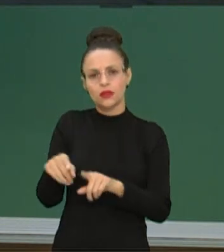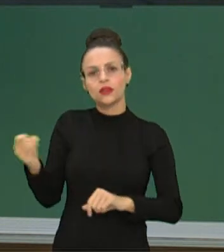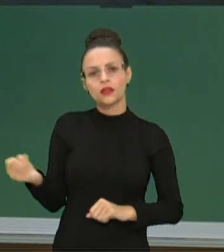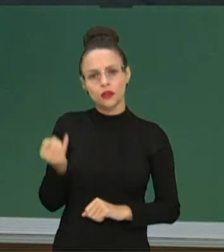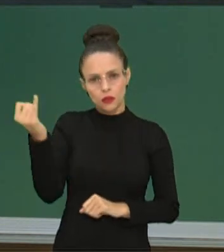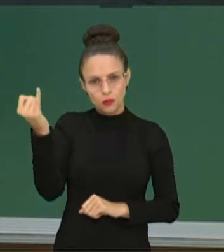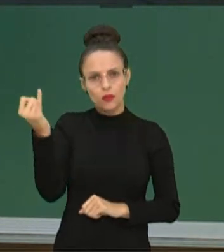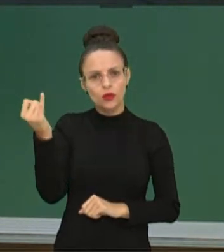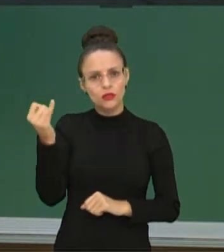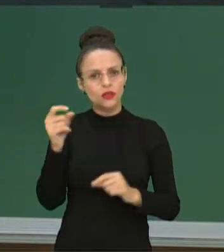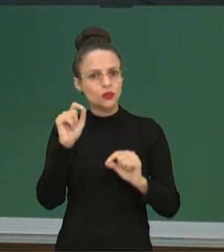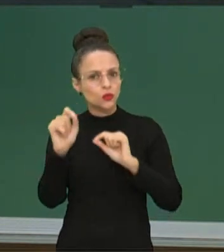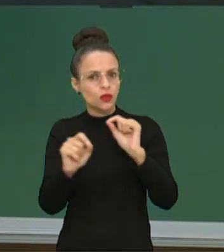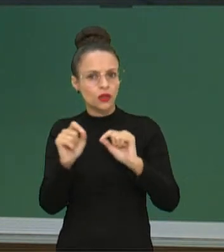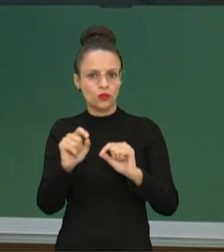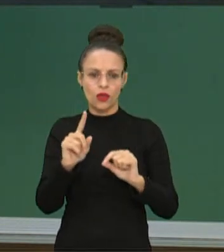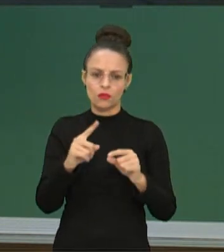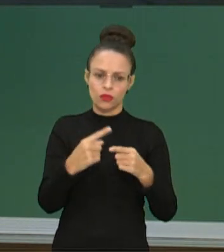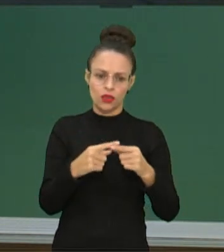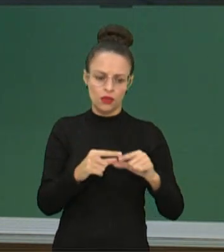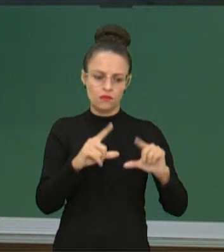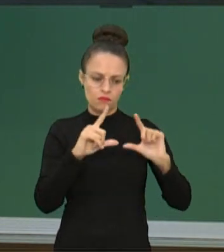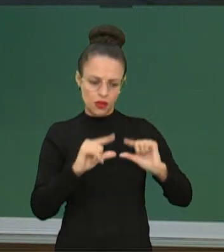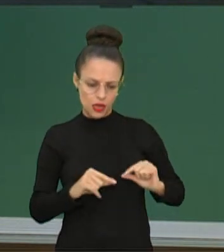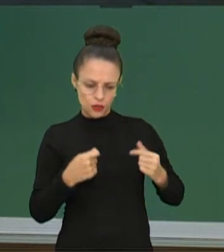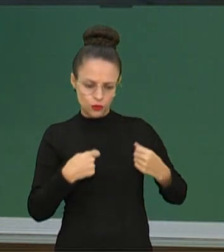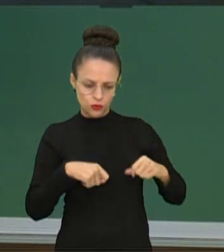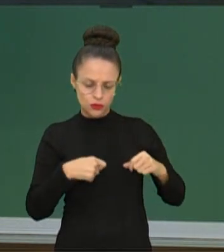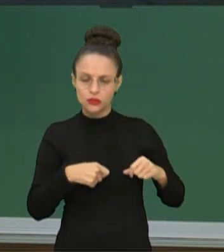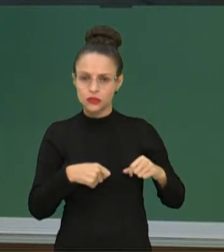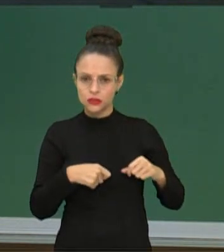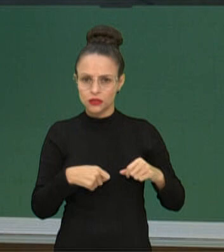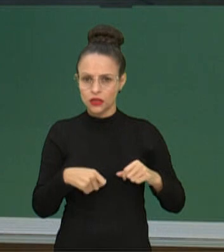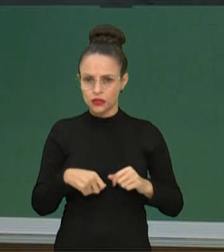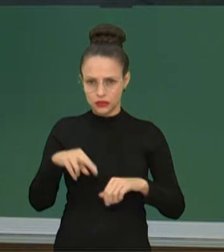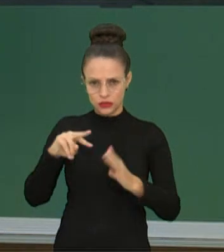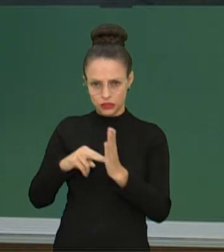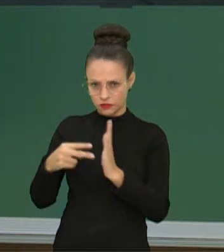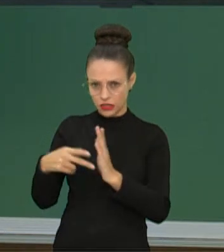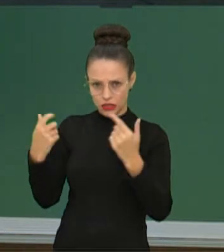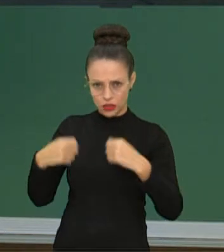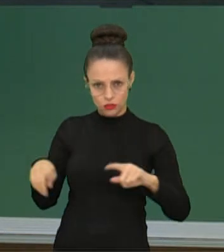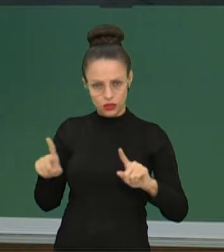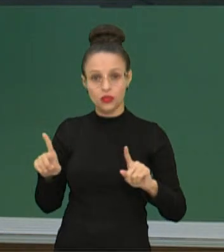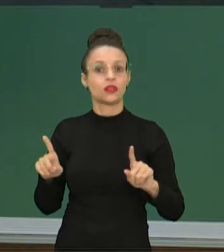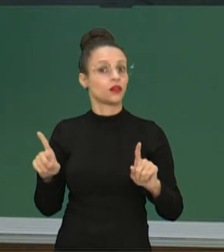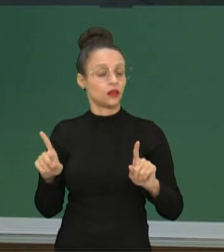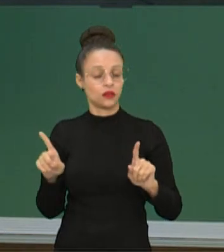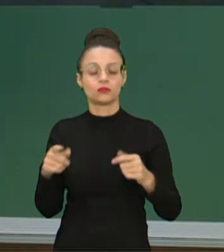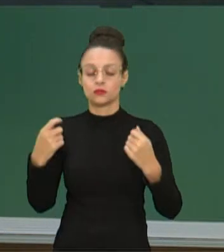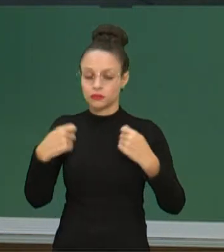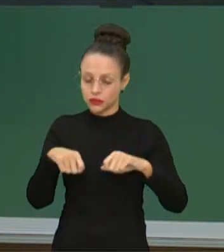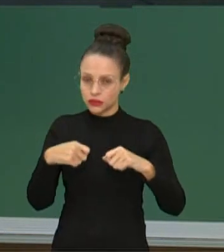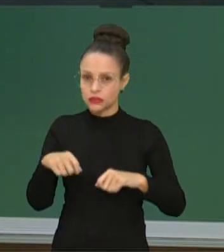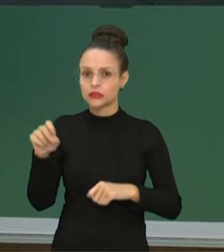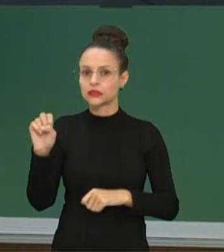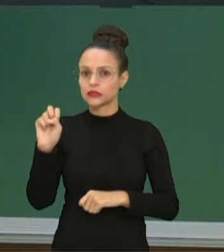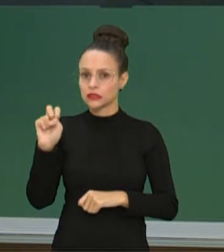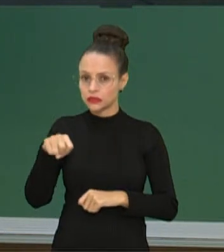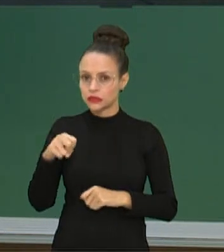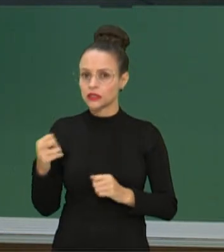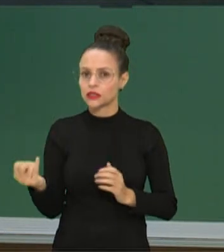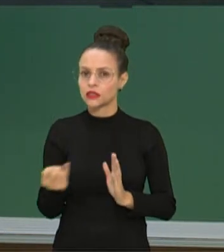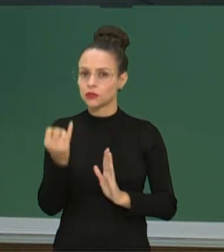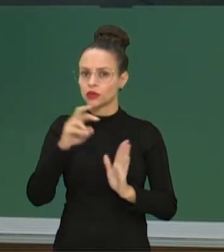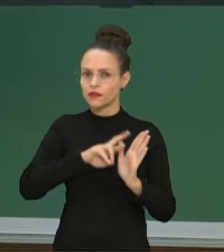importantes, né? Não é porque a gente precisa em menos doses que a gente não precisa, tá? Eles também têm muitas importâncias e a